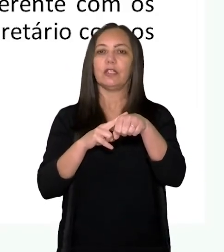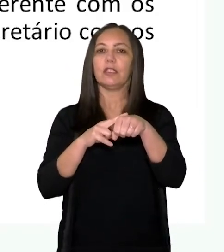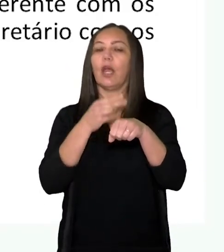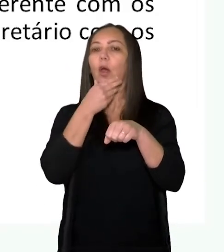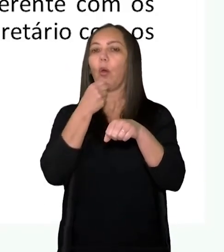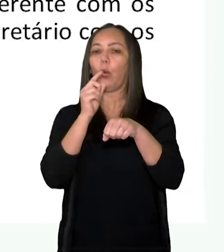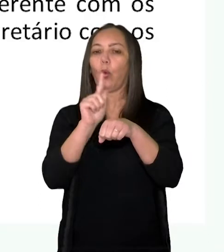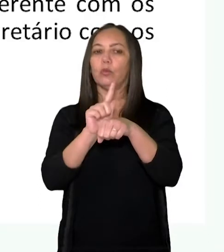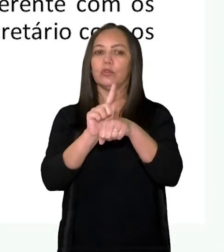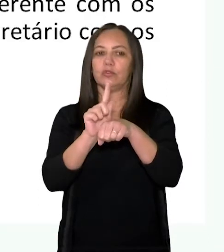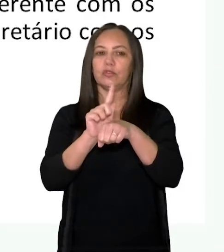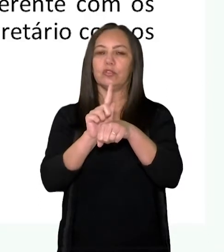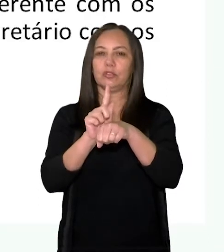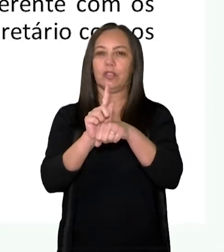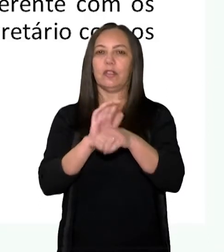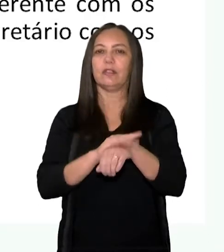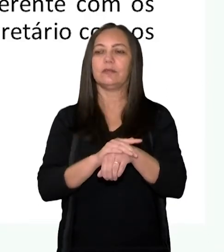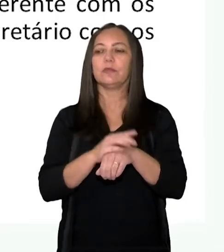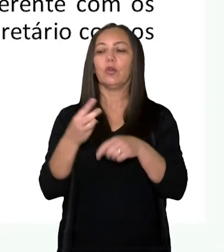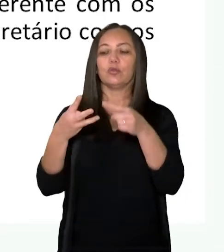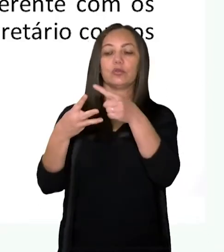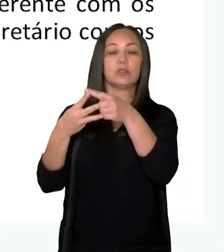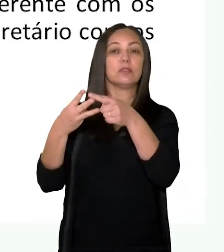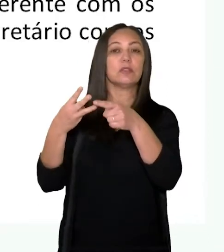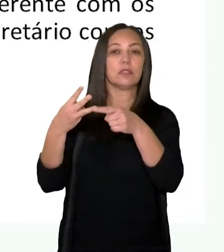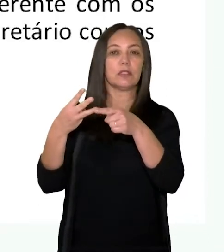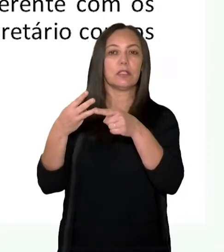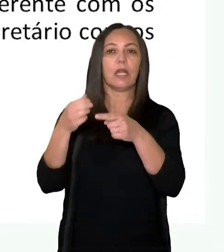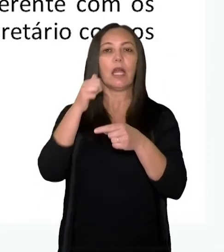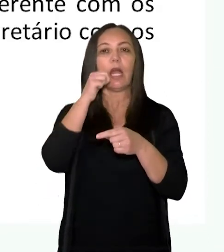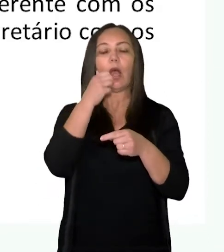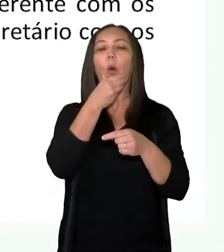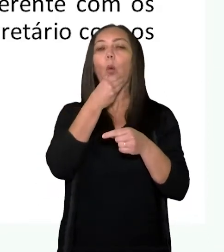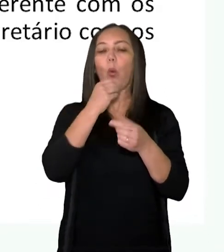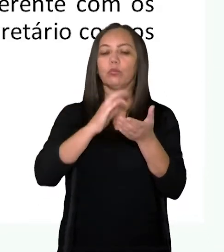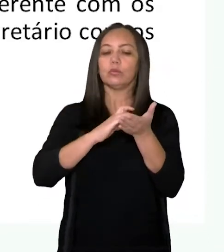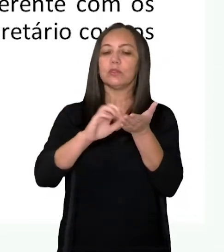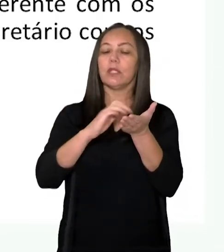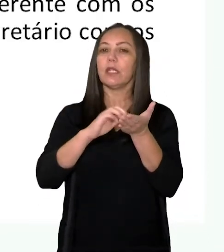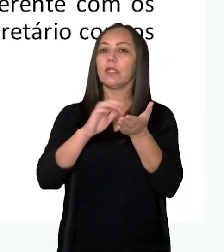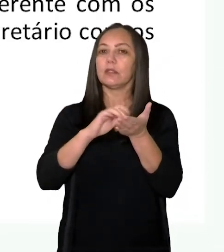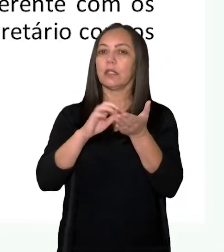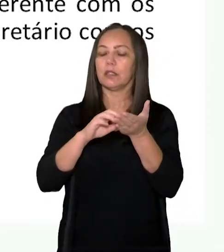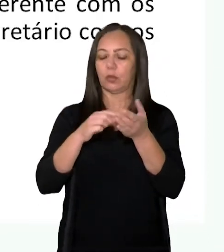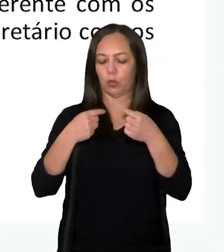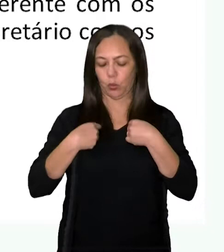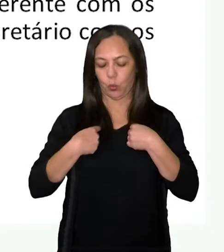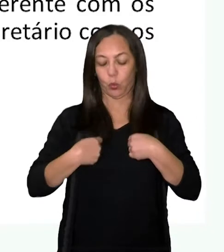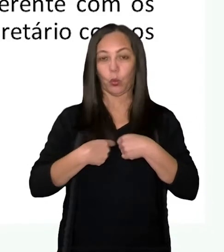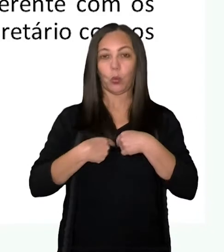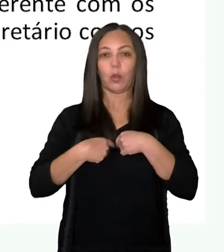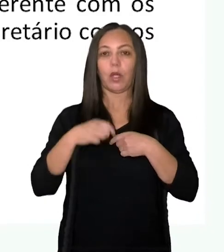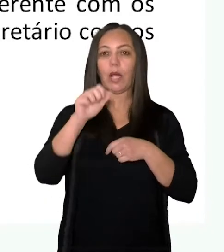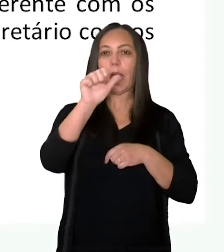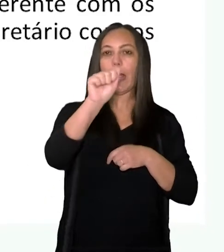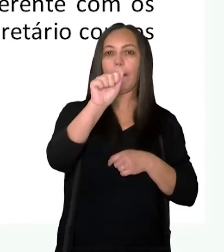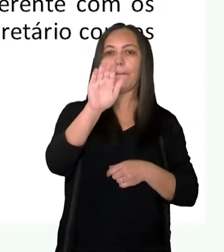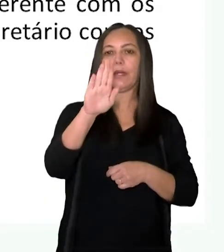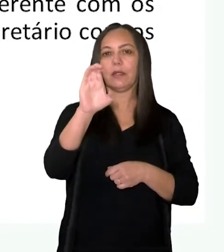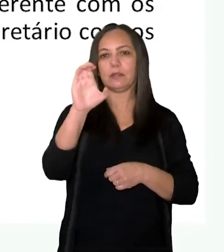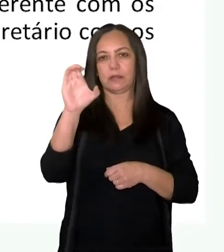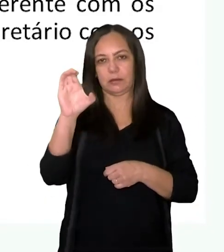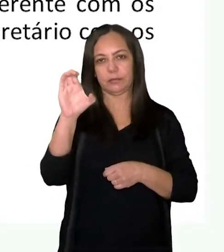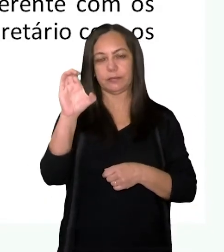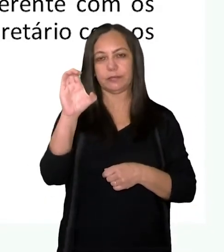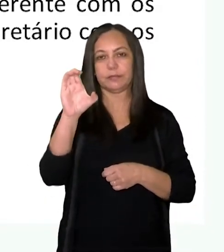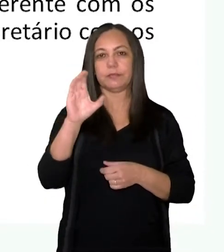ao gerente. E 3 candidatos a secretário com os crachás A, B